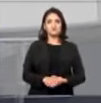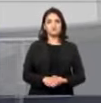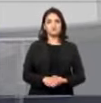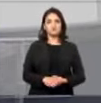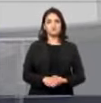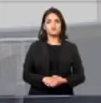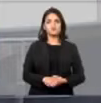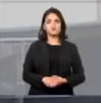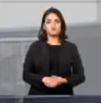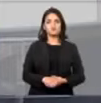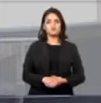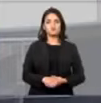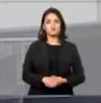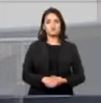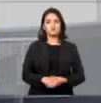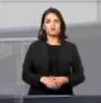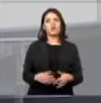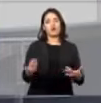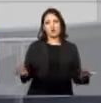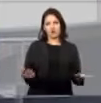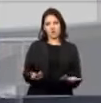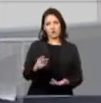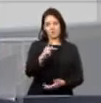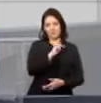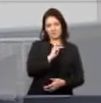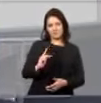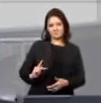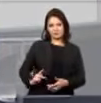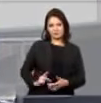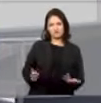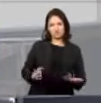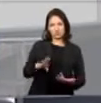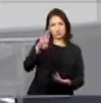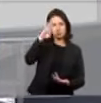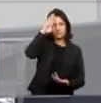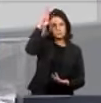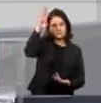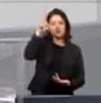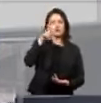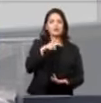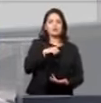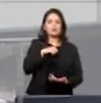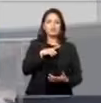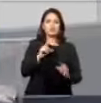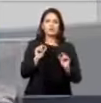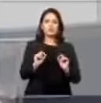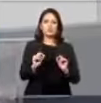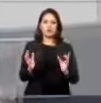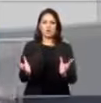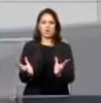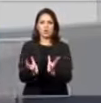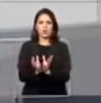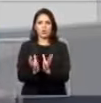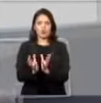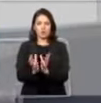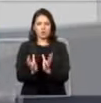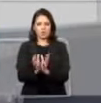Agora, o governo atual, atendendo a uma reivindicação da classe